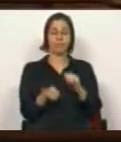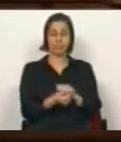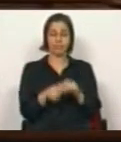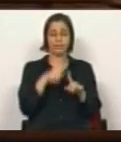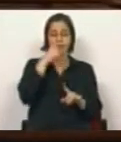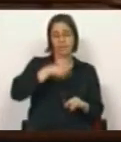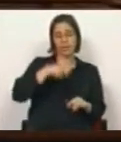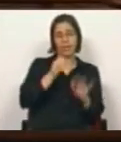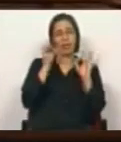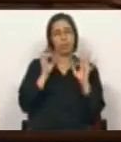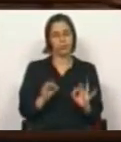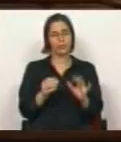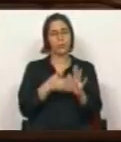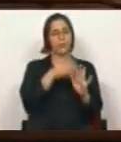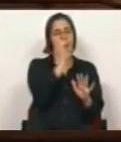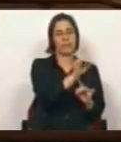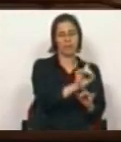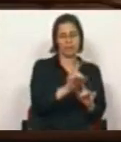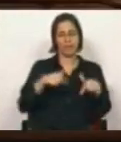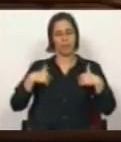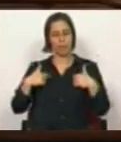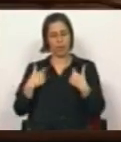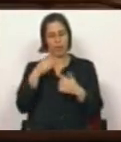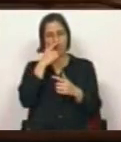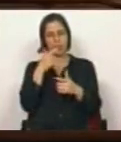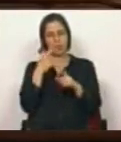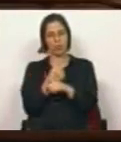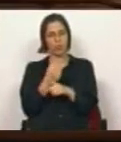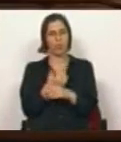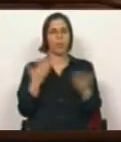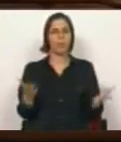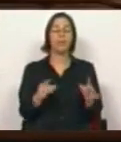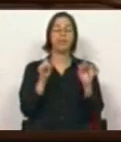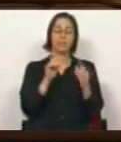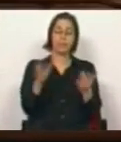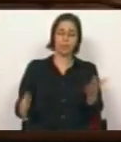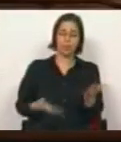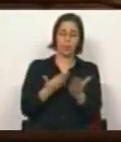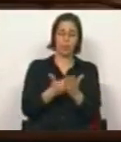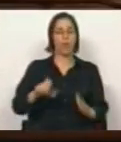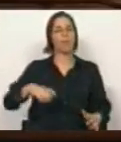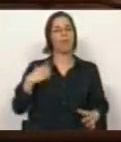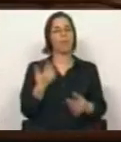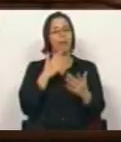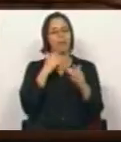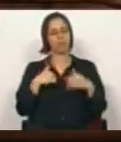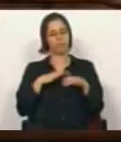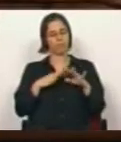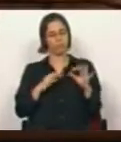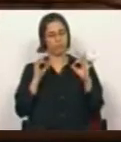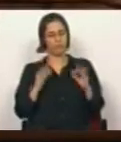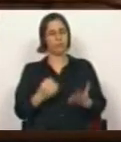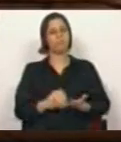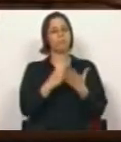ao uso de sacos próprios, não descartáveis, por parte dos consumidores. Com esta proposta, os Verdes fazem a sua parte, dão